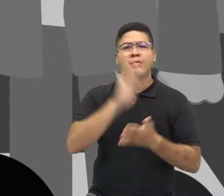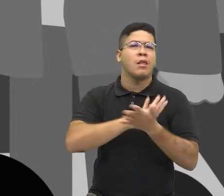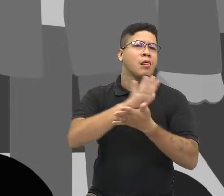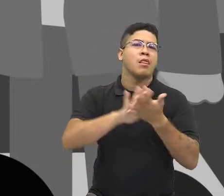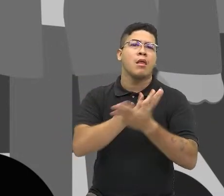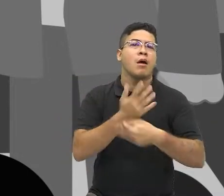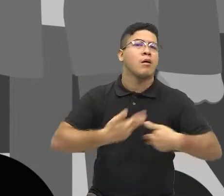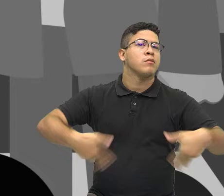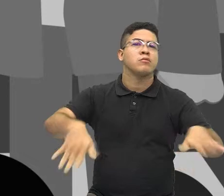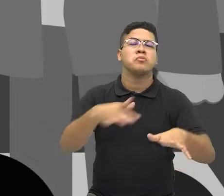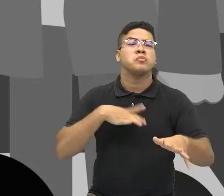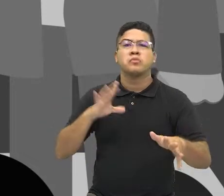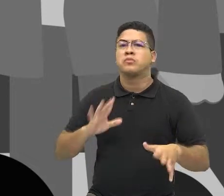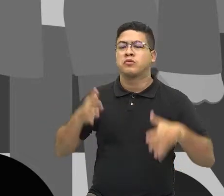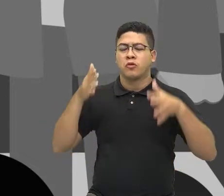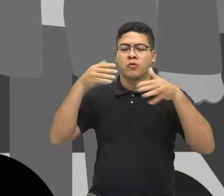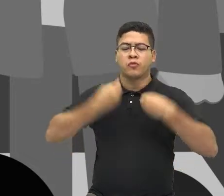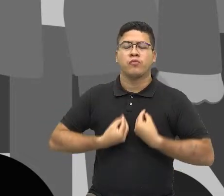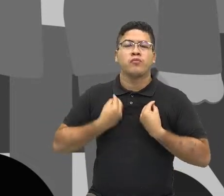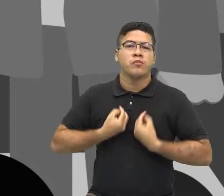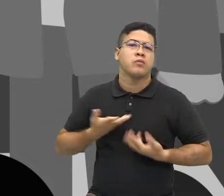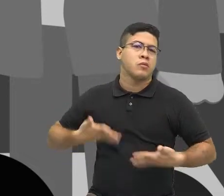está realmente na vida.